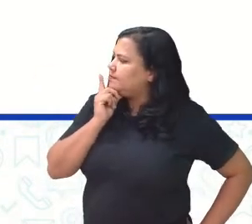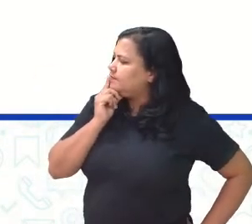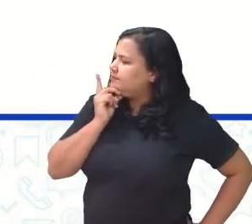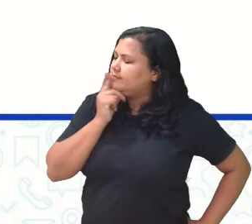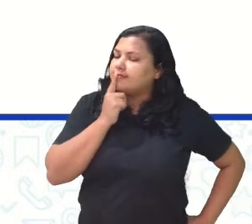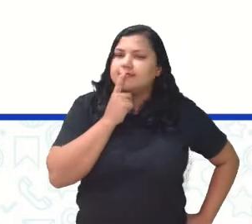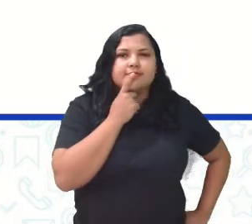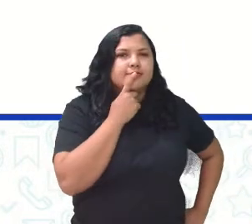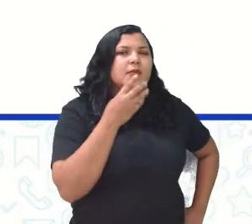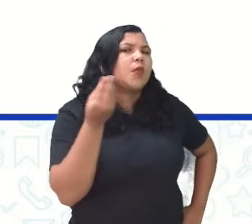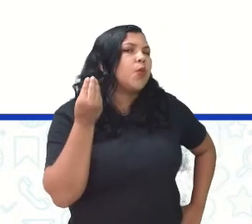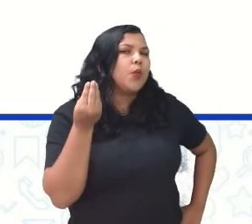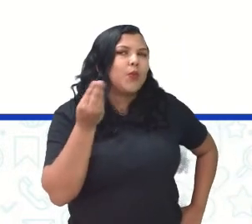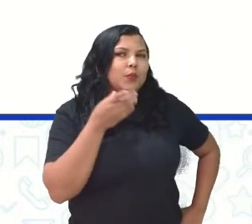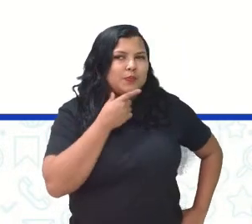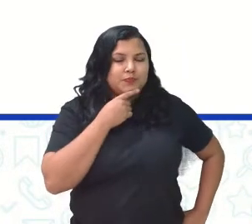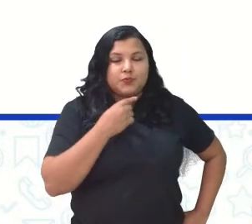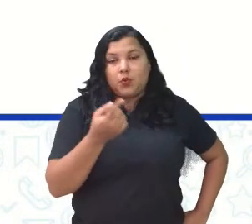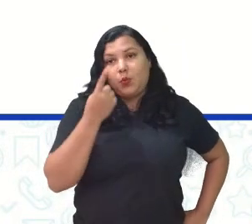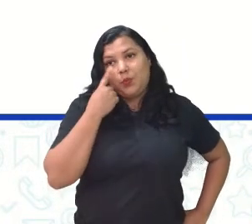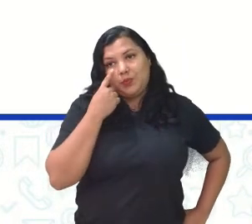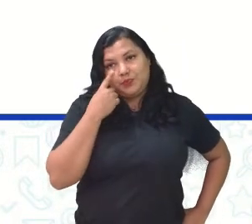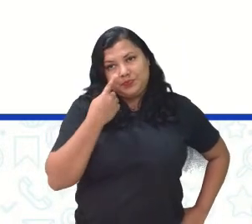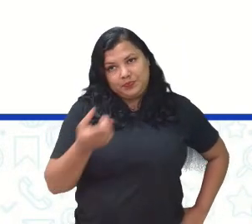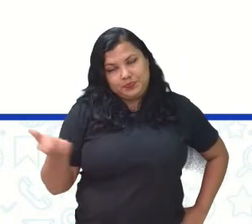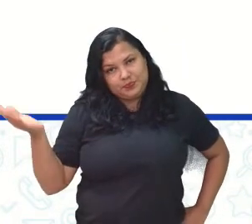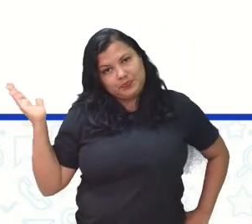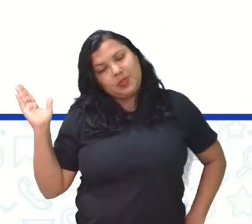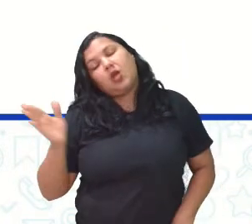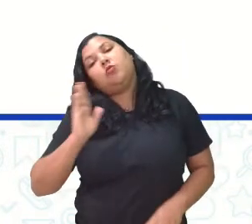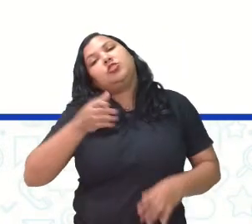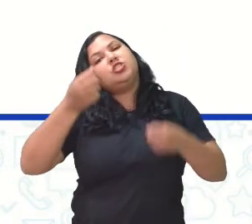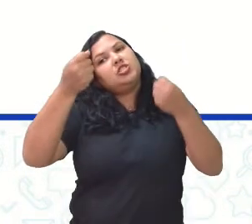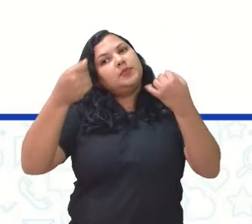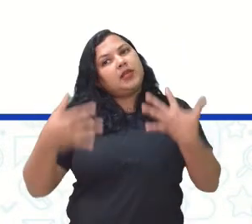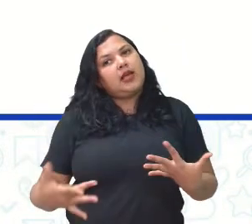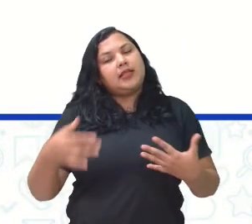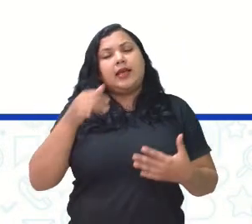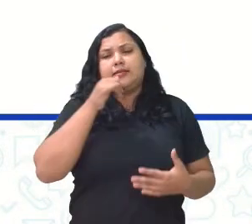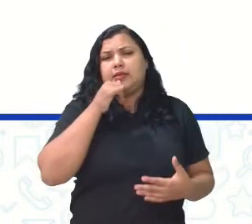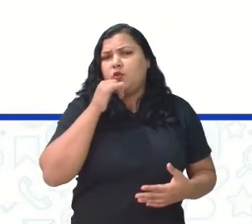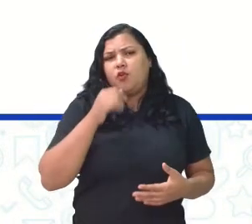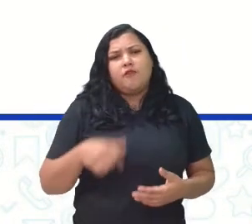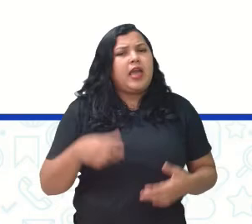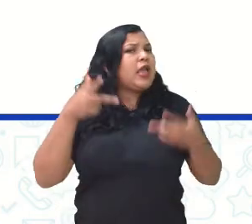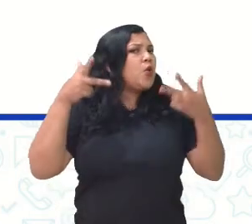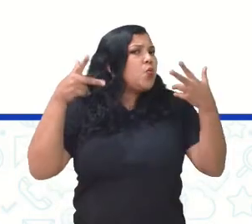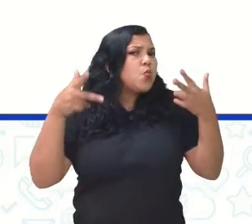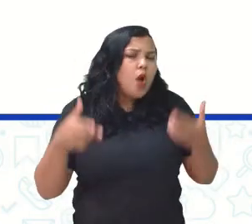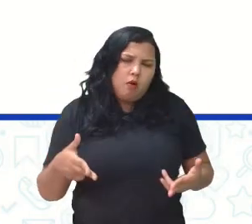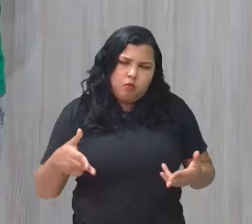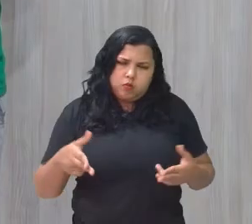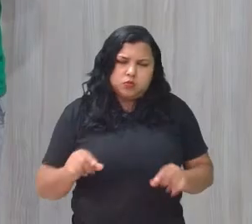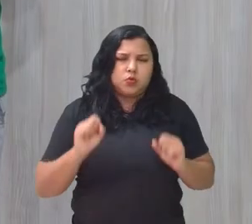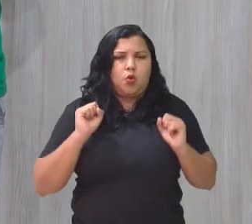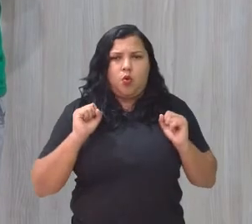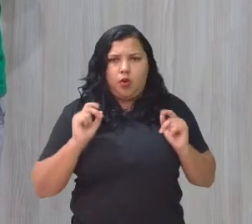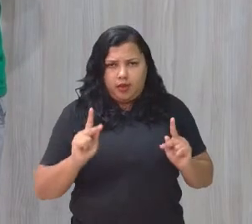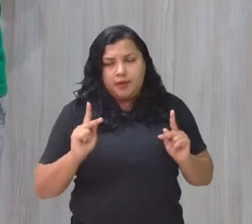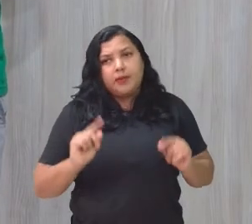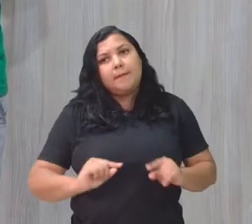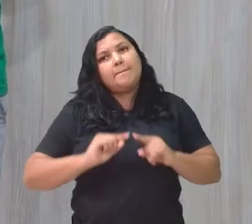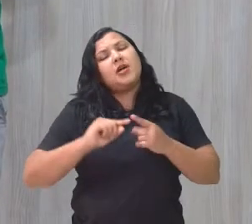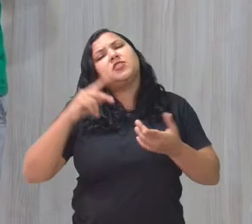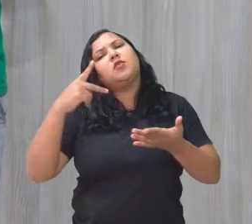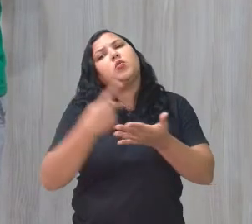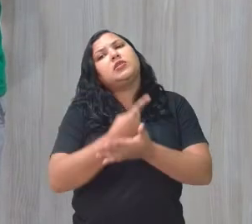esse raciocínio aí, tá bom? Então, como eu tinha dito anteriormente, a gente vai fazer da mesma forma. O que vai